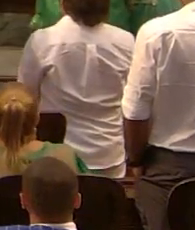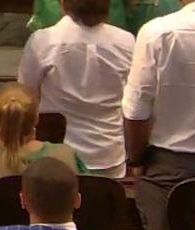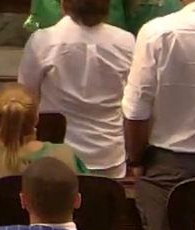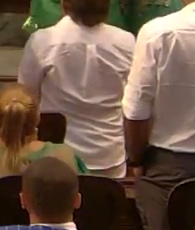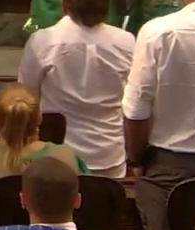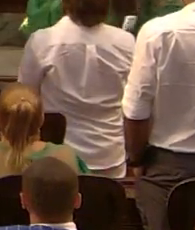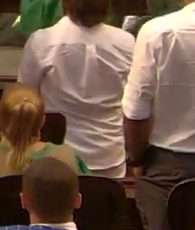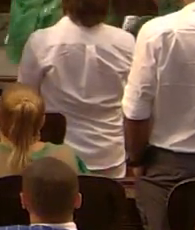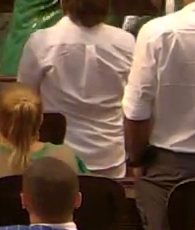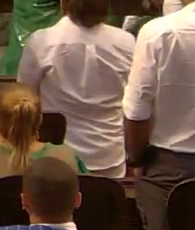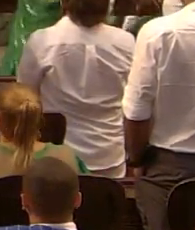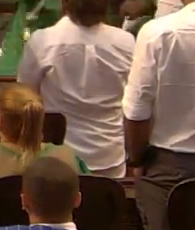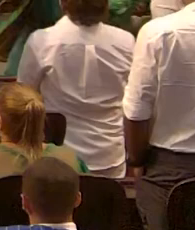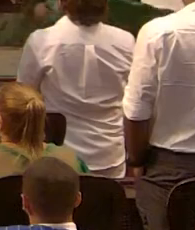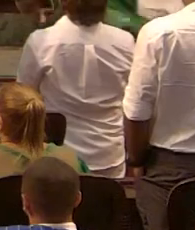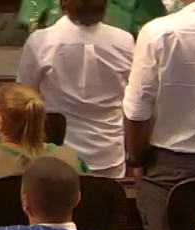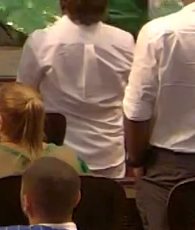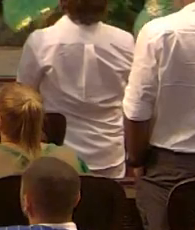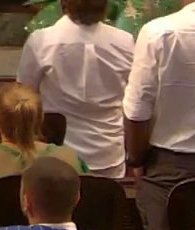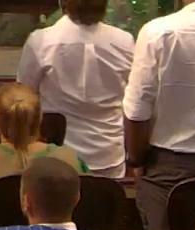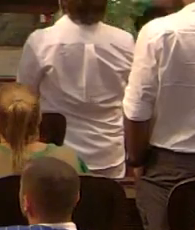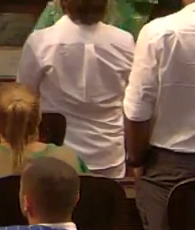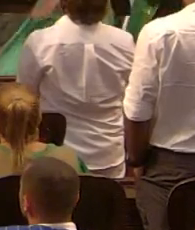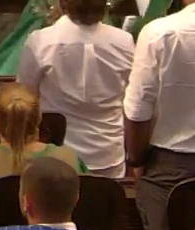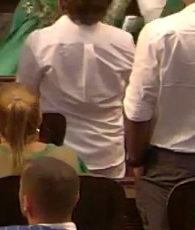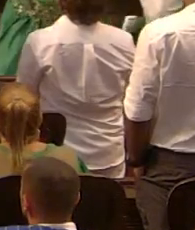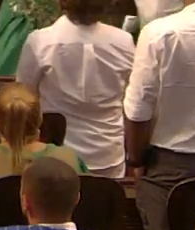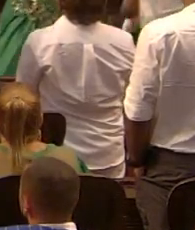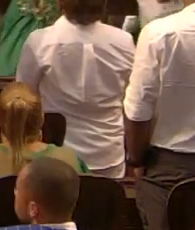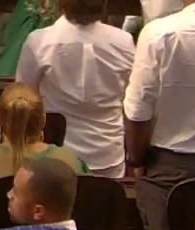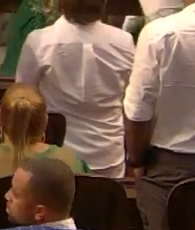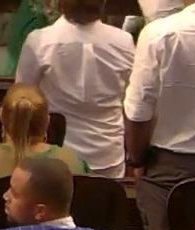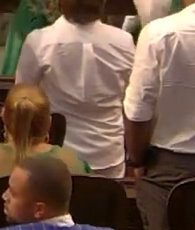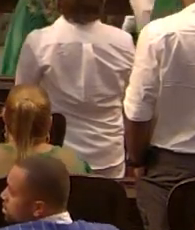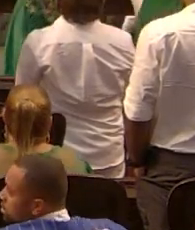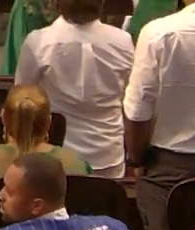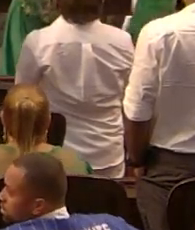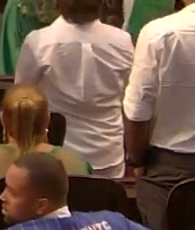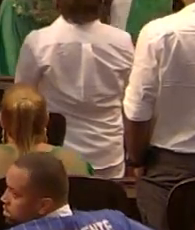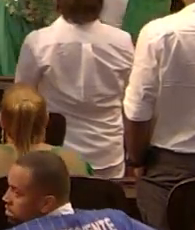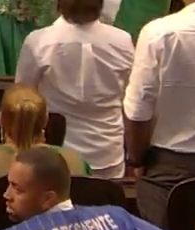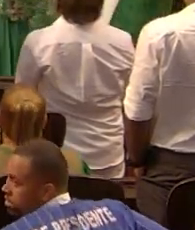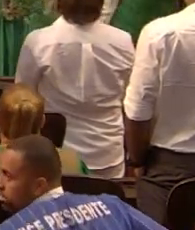Ouro. E segue as ordens de Ouro do Marê, que governa o Marê,